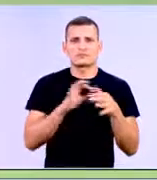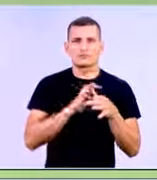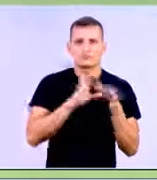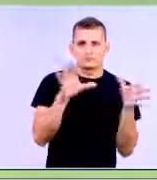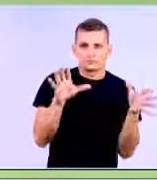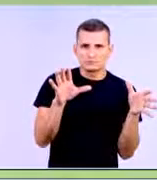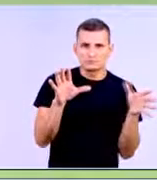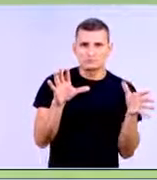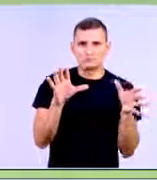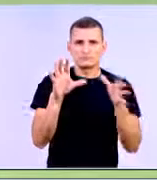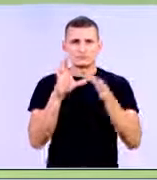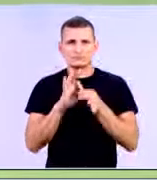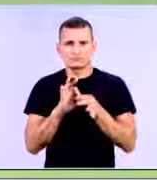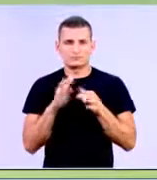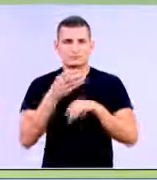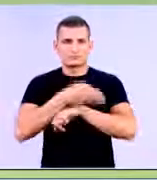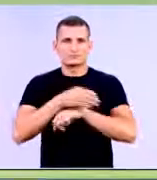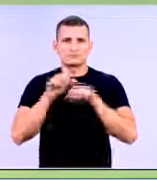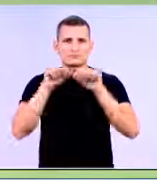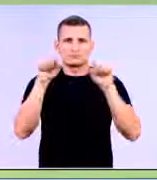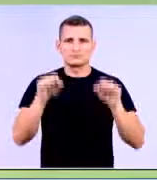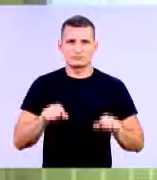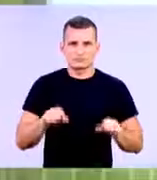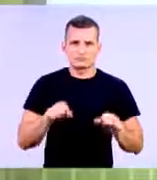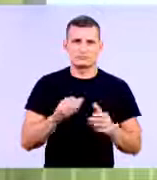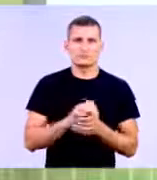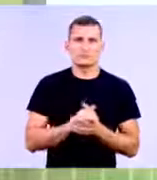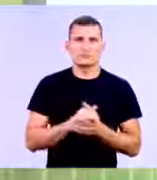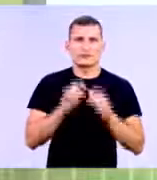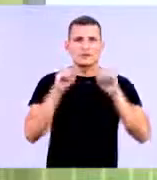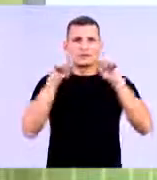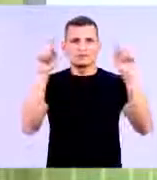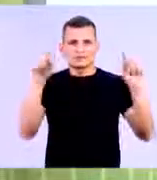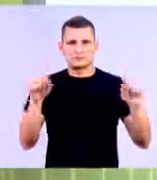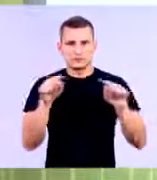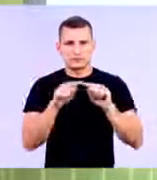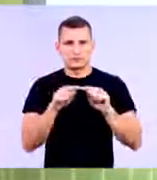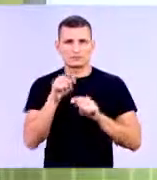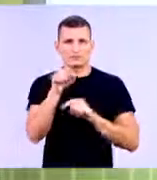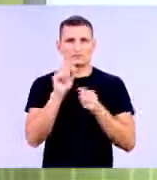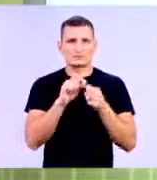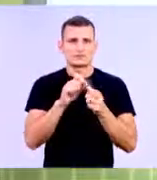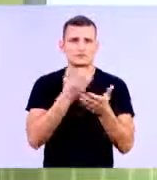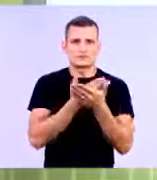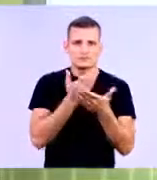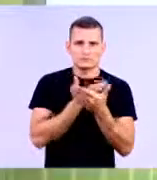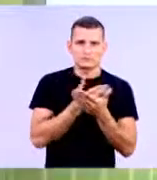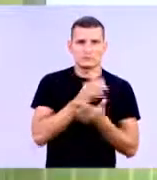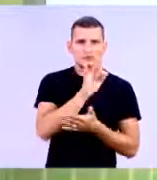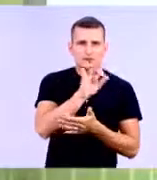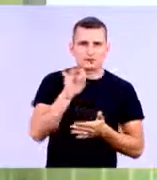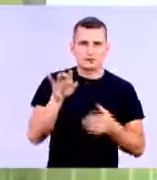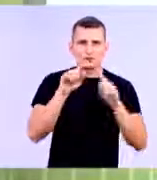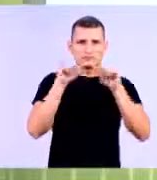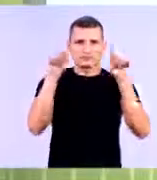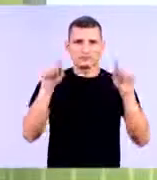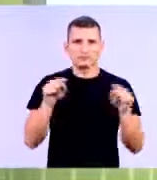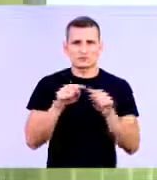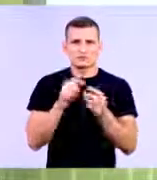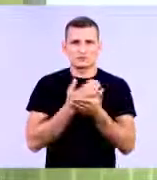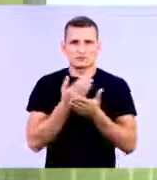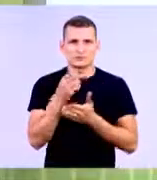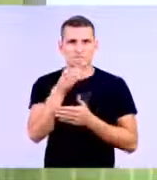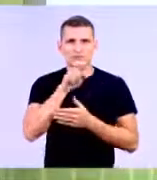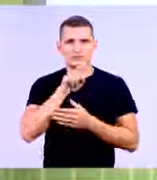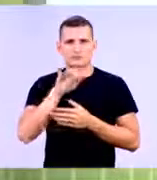aos sistemas, né, aos funcionários, ou seja, você vai fazer um estudo prévio da atividade de cada funcionário e a partir daí você